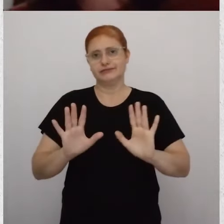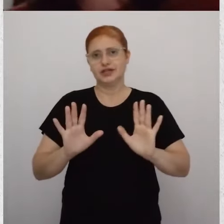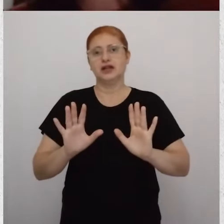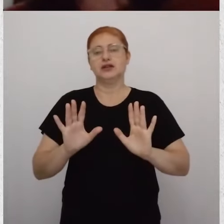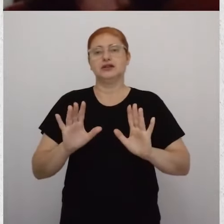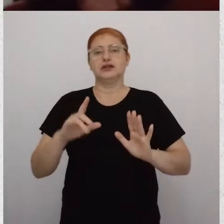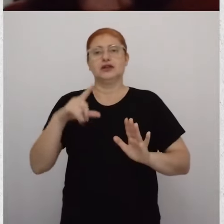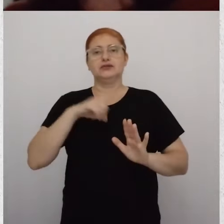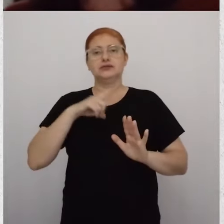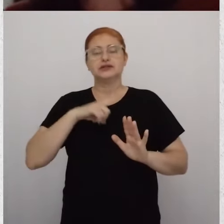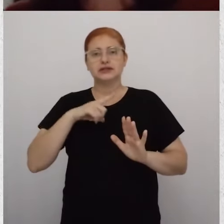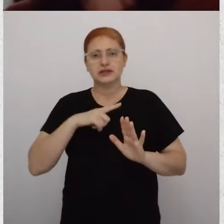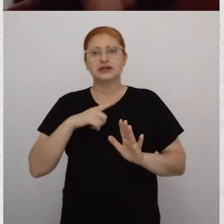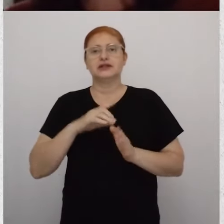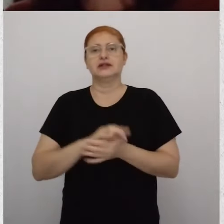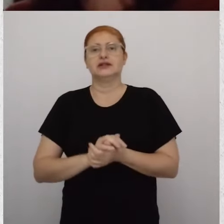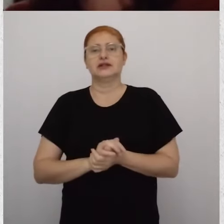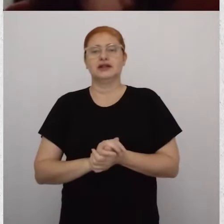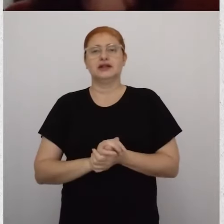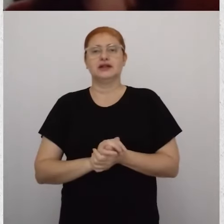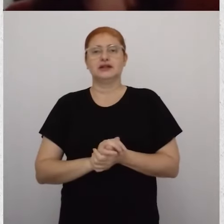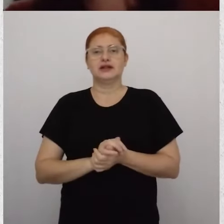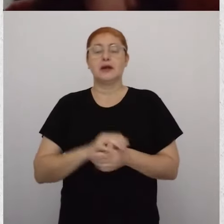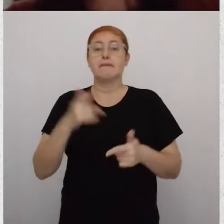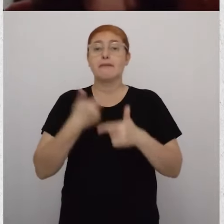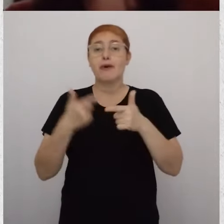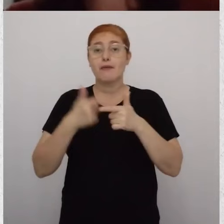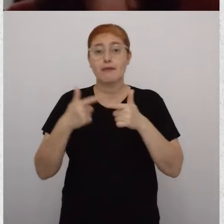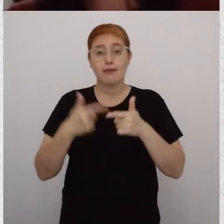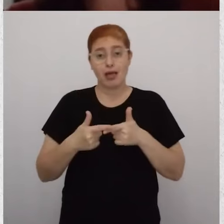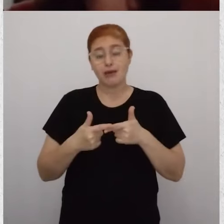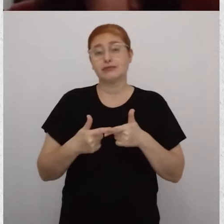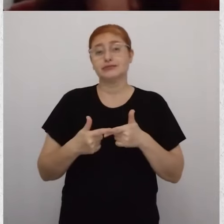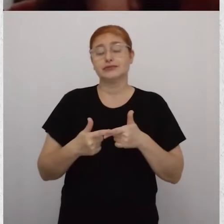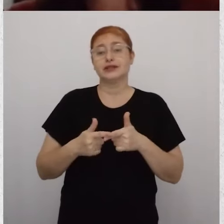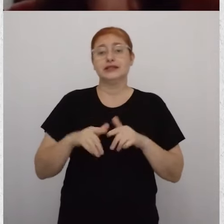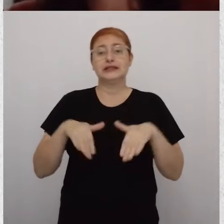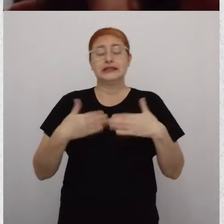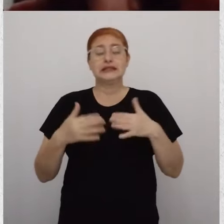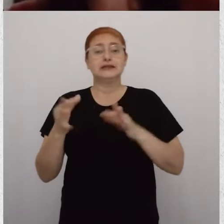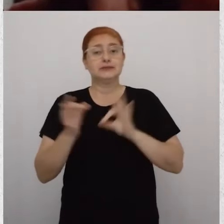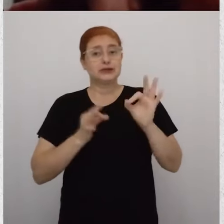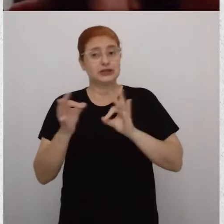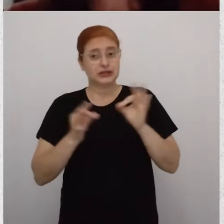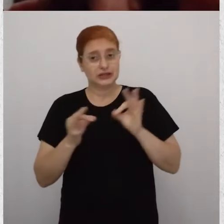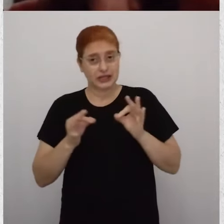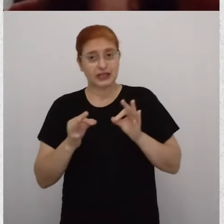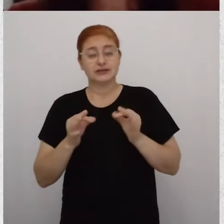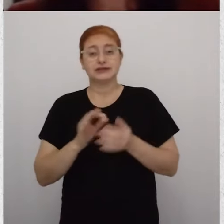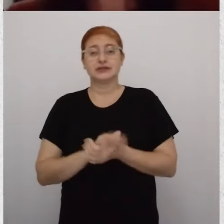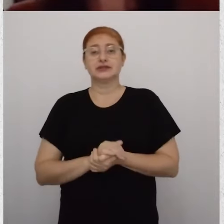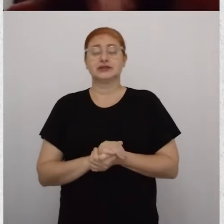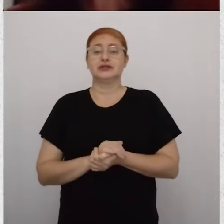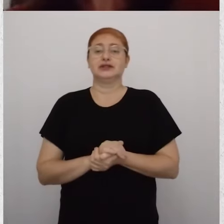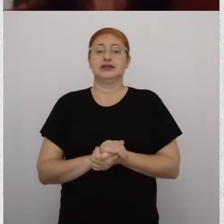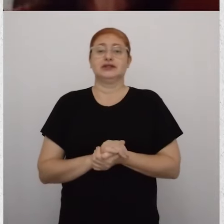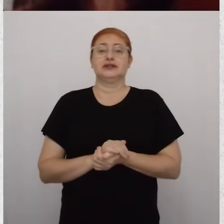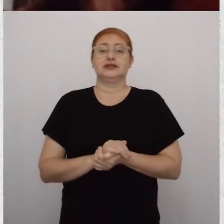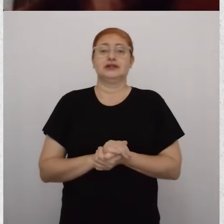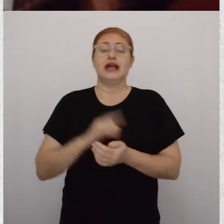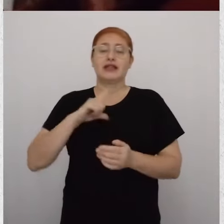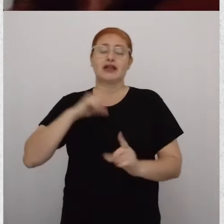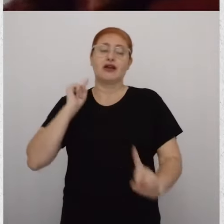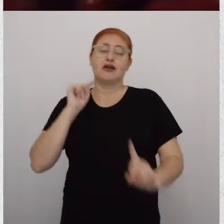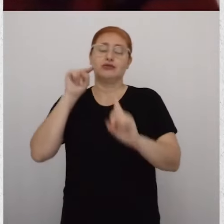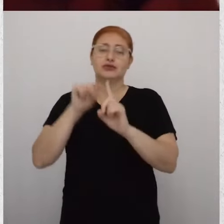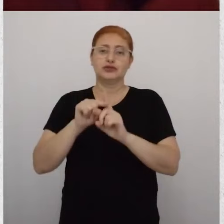ele vem de todos os lados e é um projeto, enfim, que busca desmontar não só